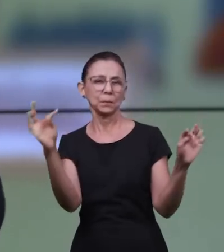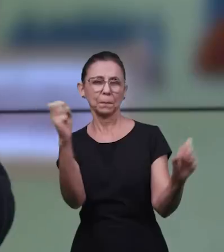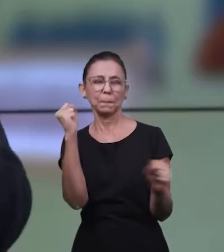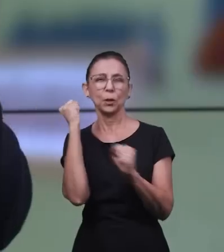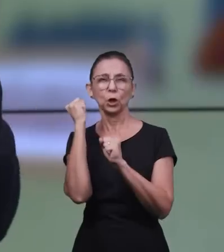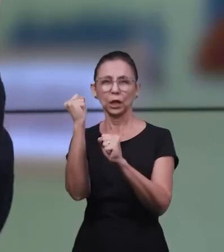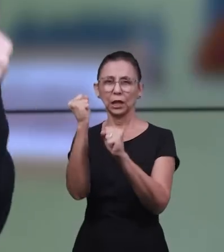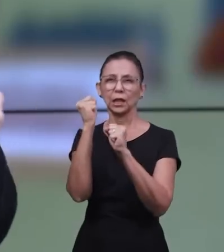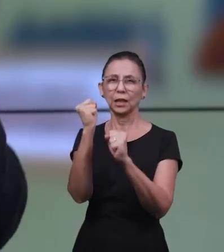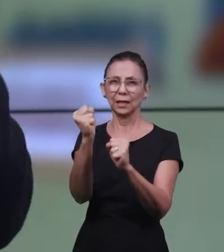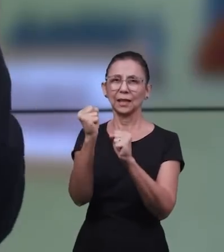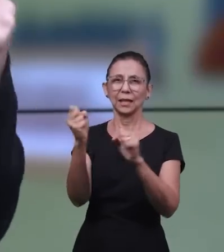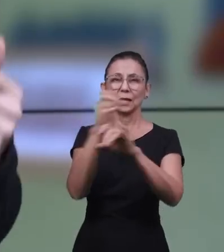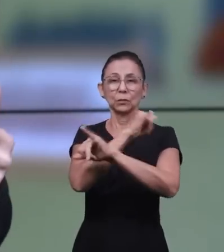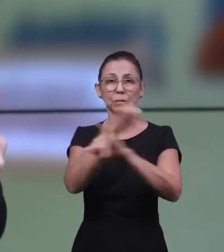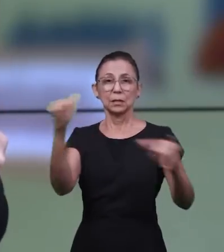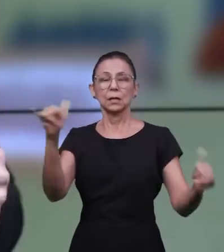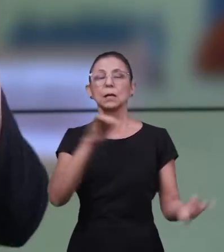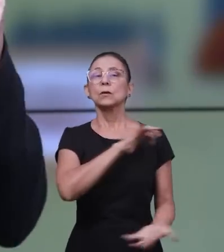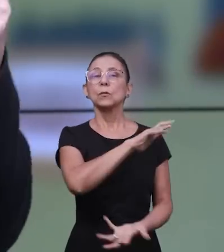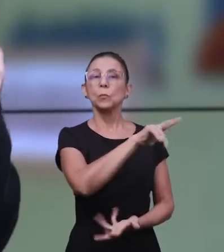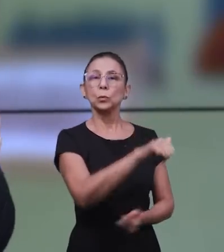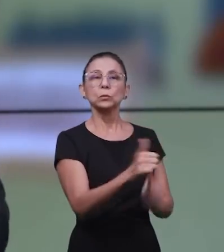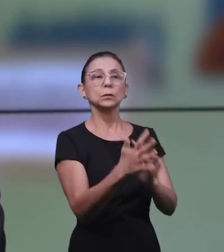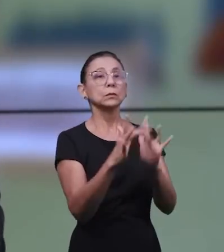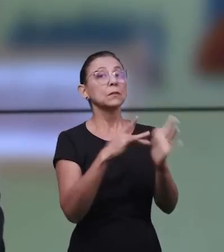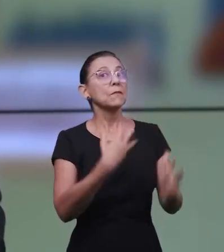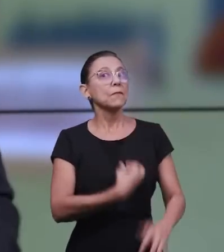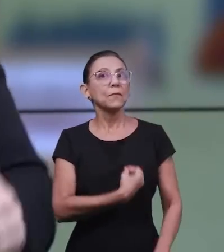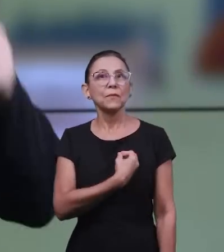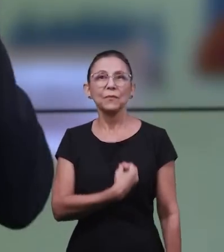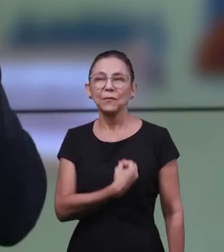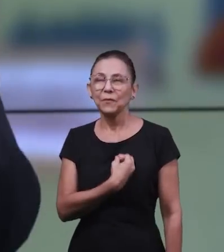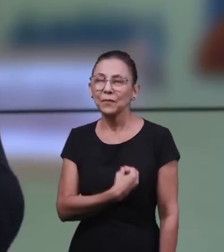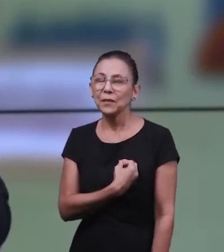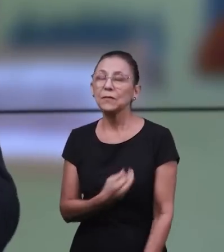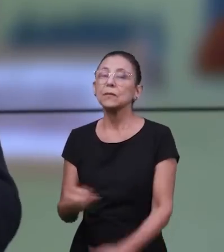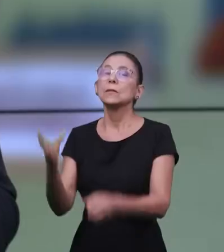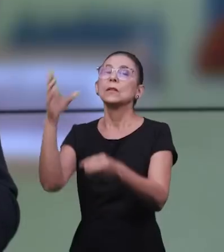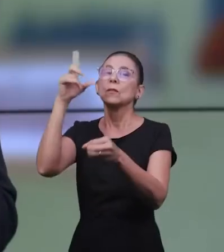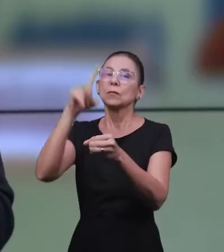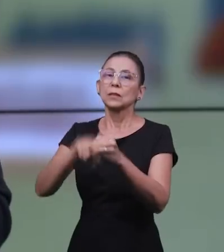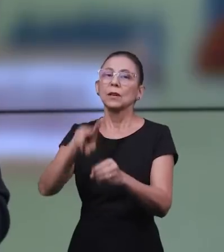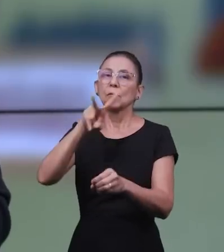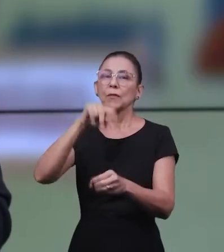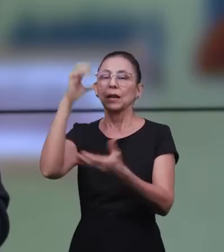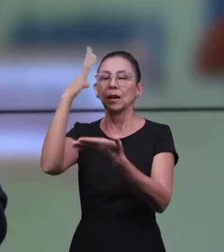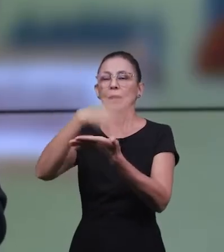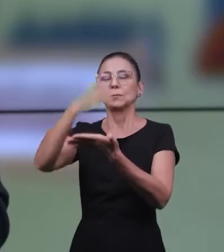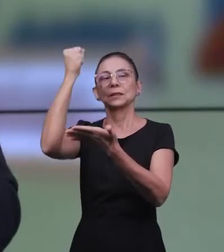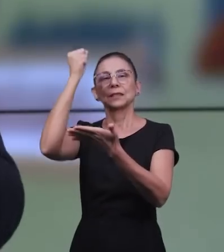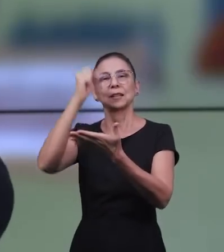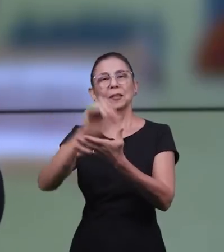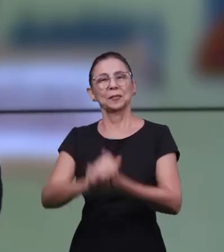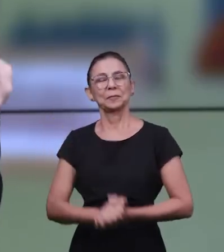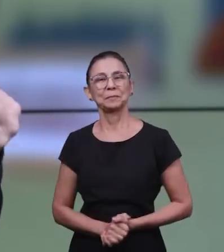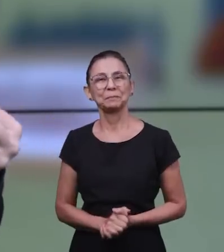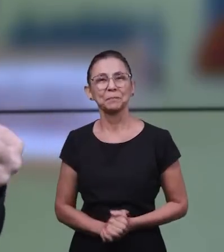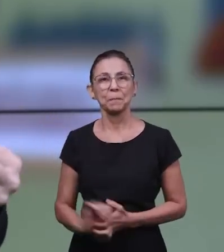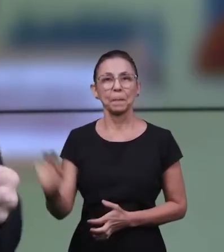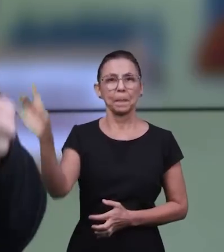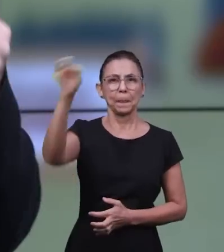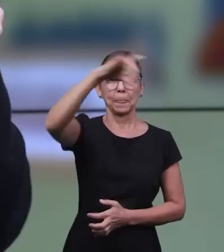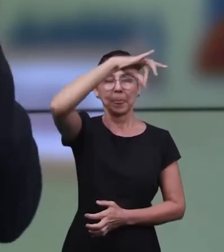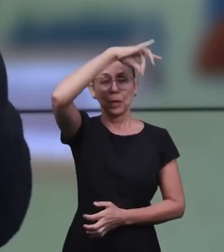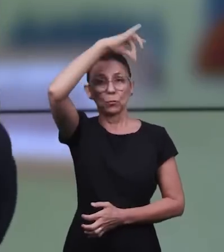é poder para anunciarmos a este mundo que Jesus está vivo e que Ele voltará para nos buscar. O